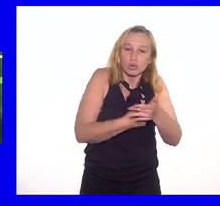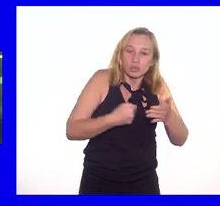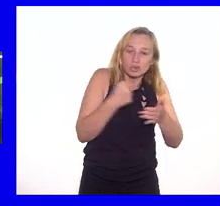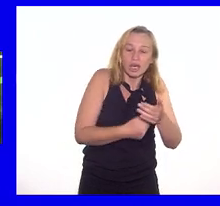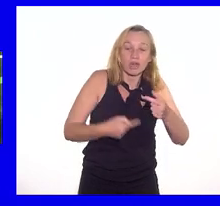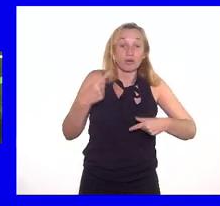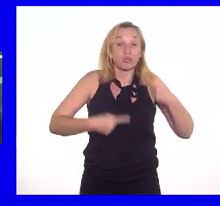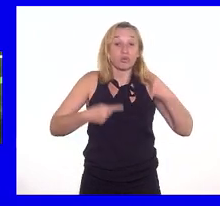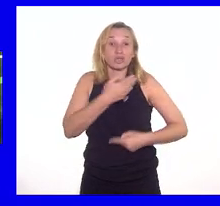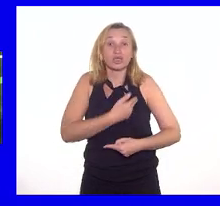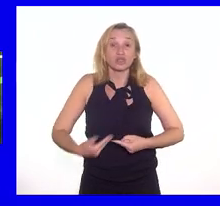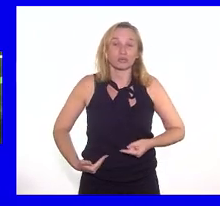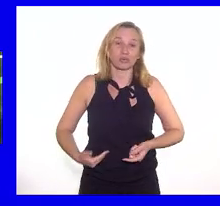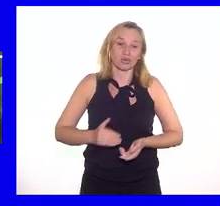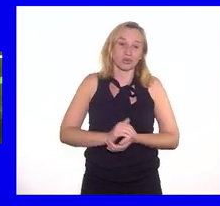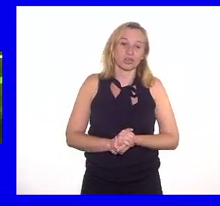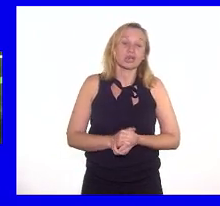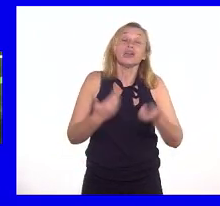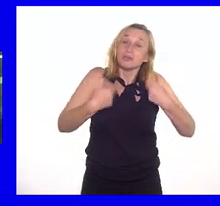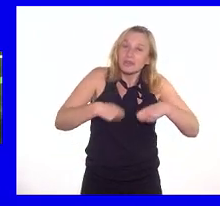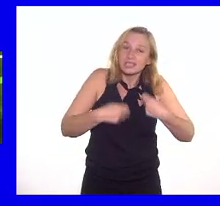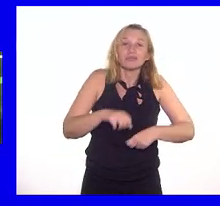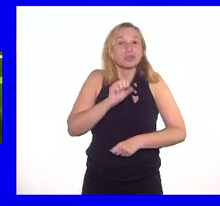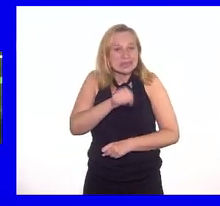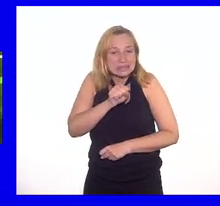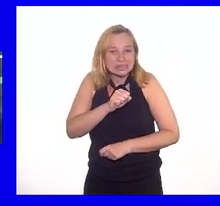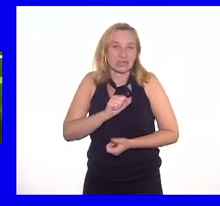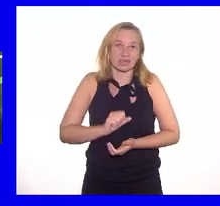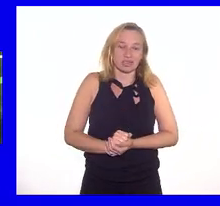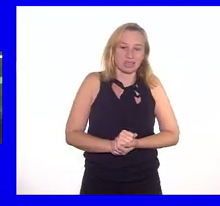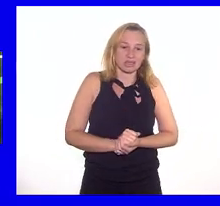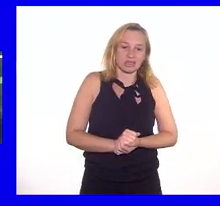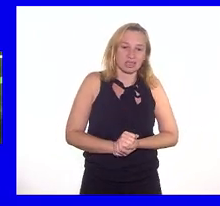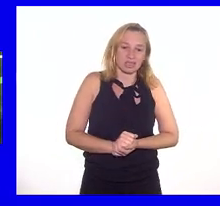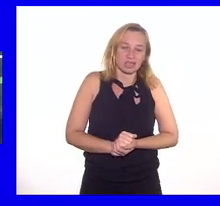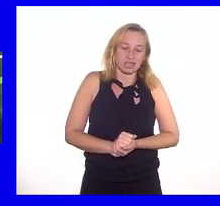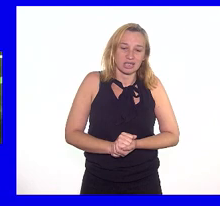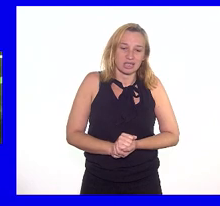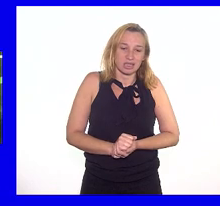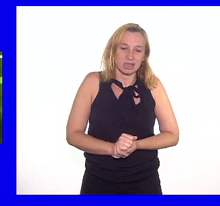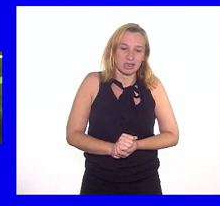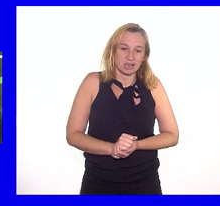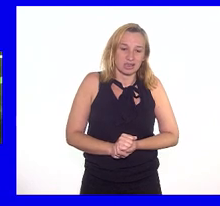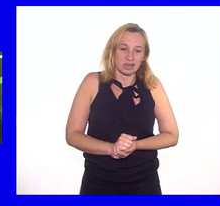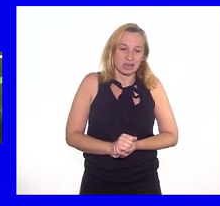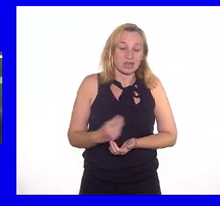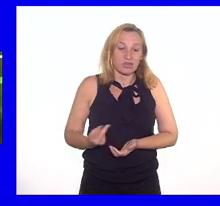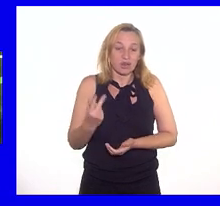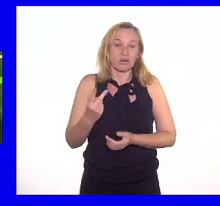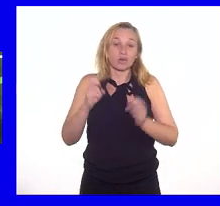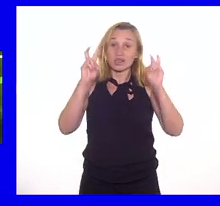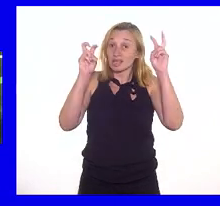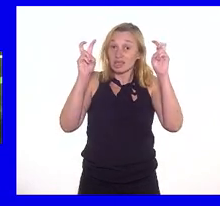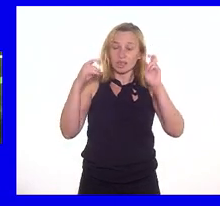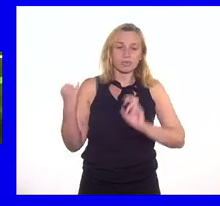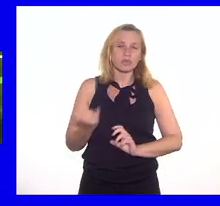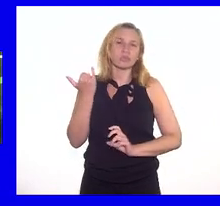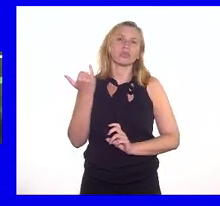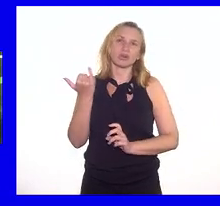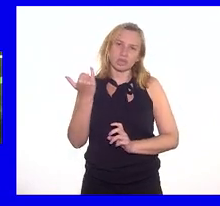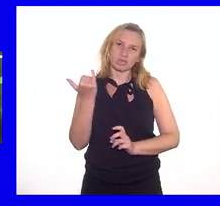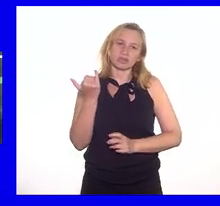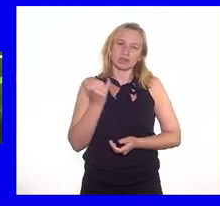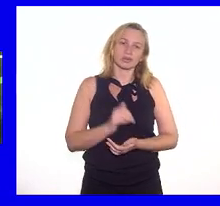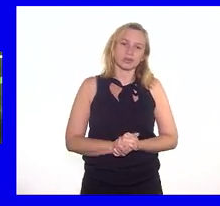públicas e que precisamos, sim, dar notoriedade a esse tema tão relevante